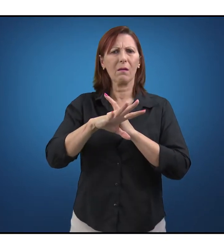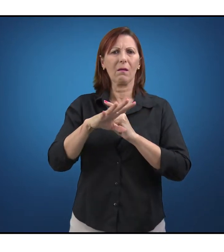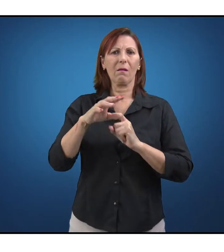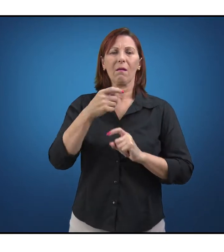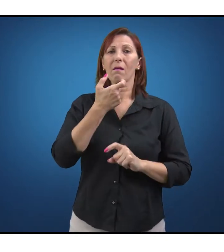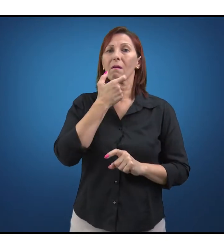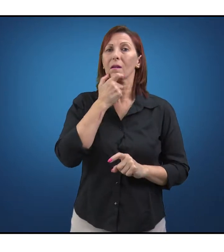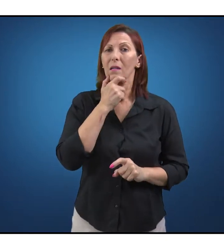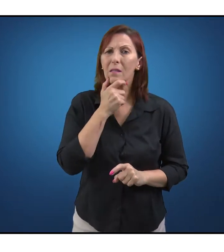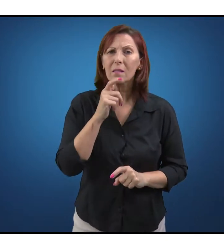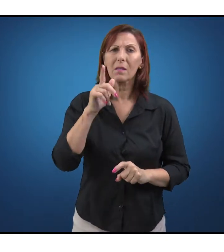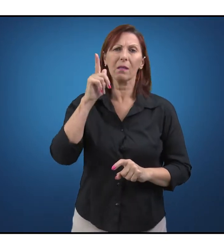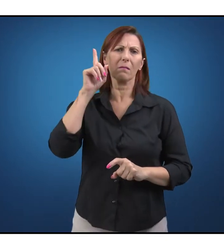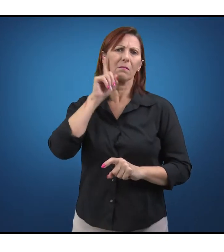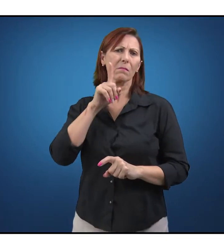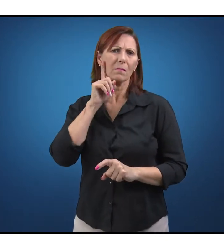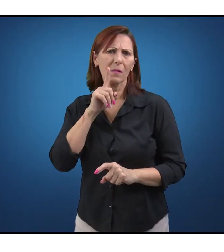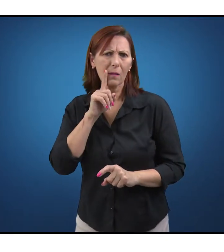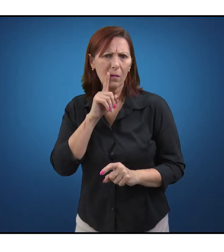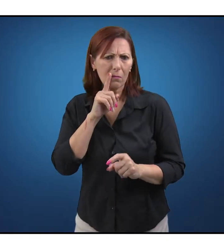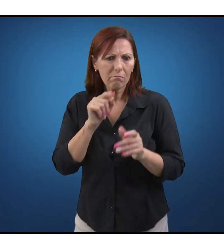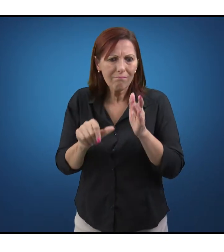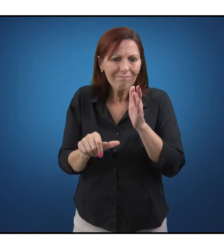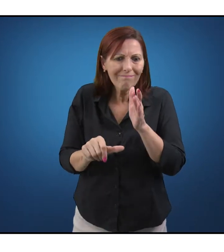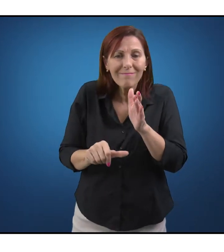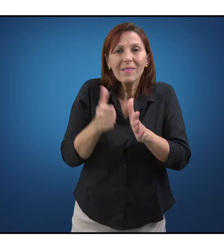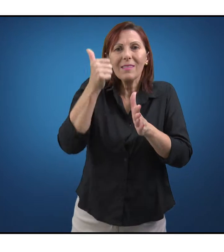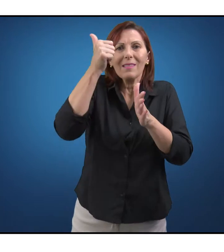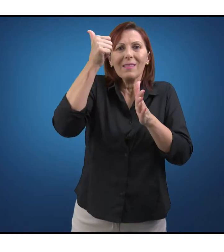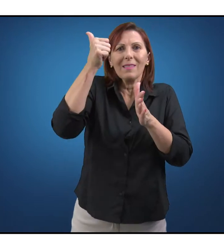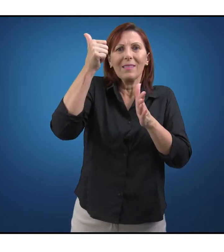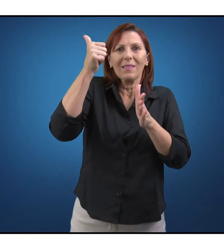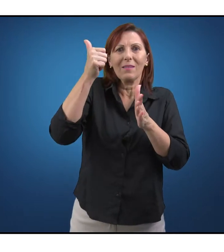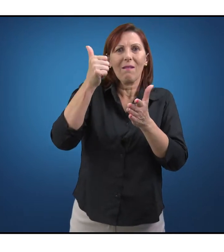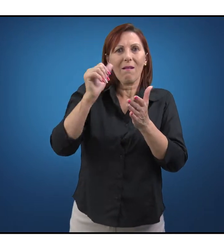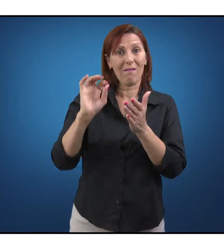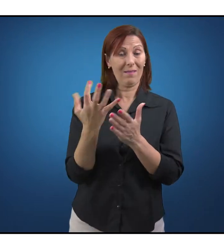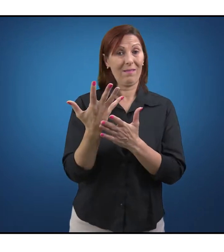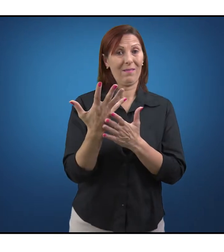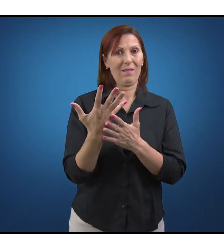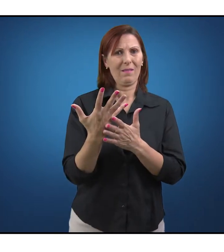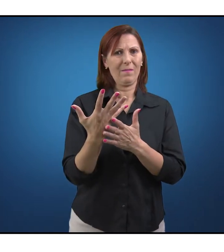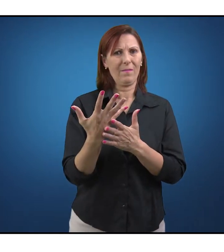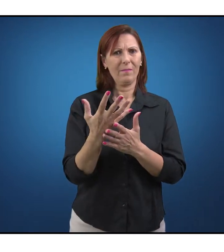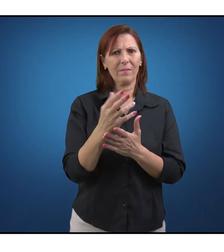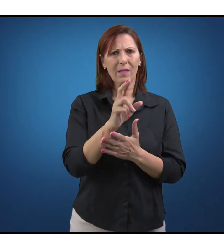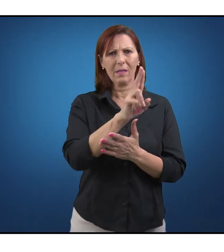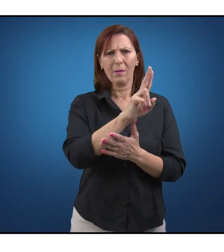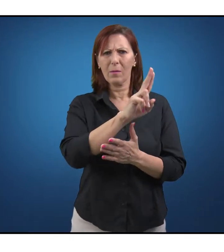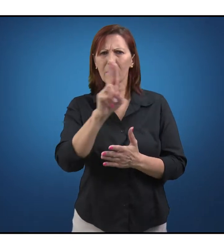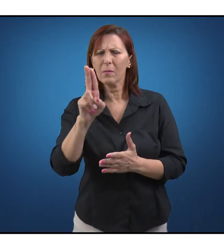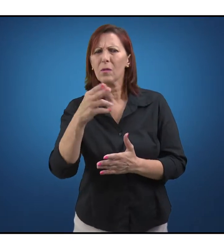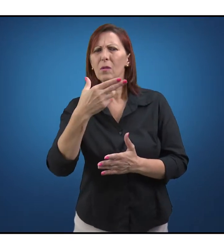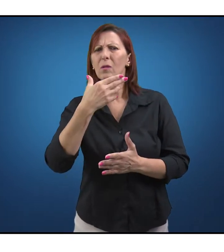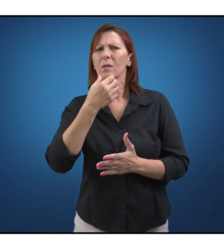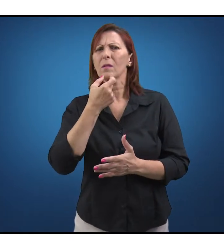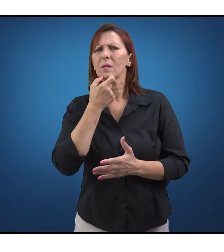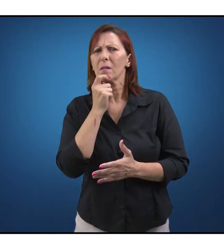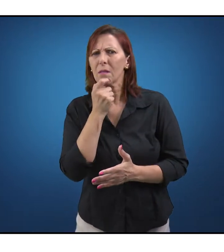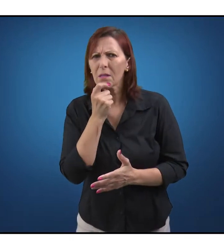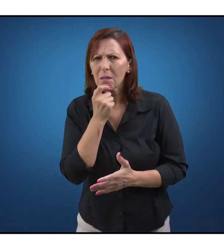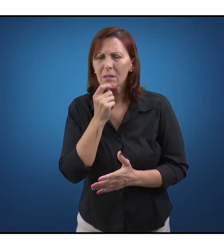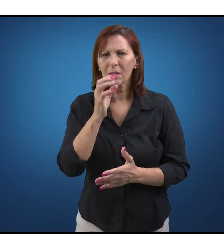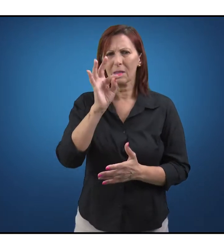Estados Unidos como pioneiros, e aí nós temos que dar nome aos bois. Nós temos na Inglaterra a